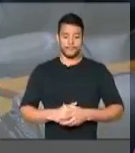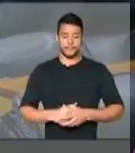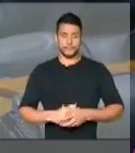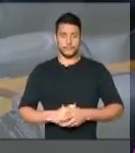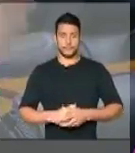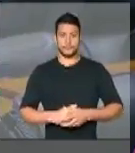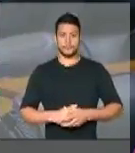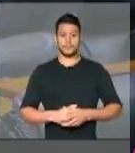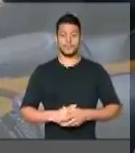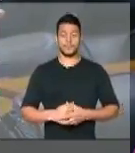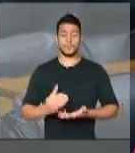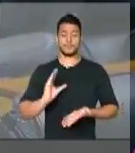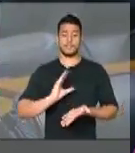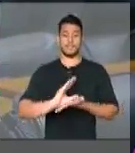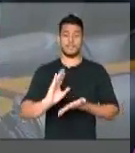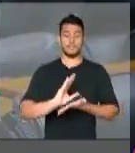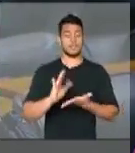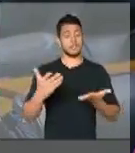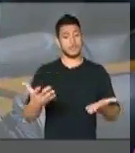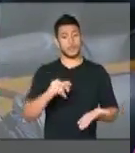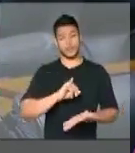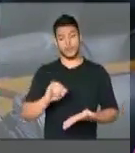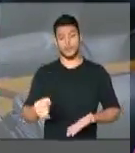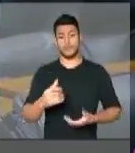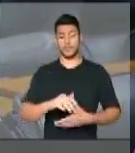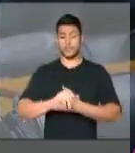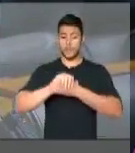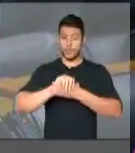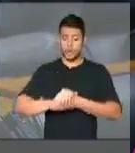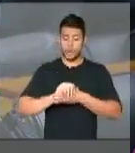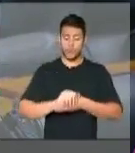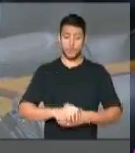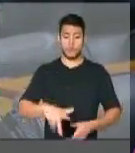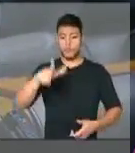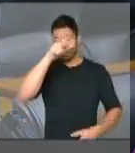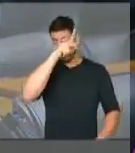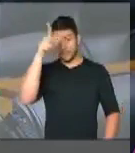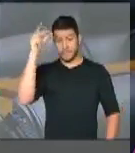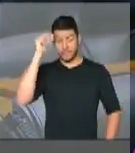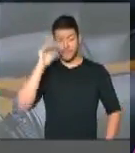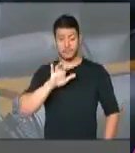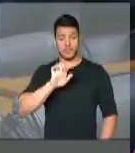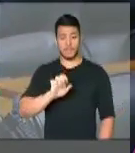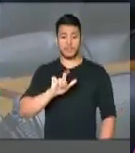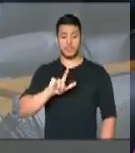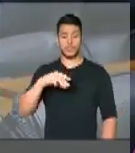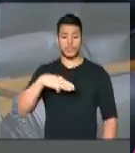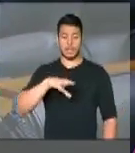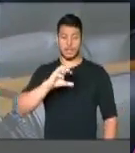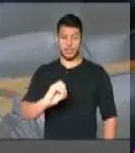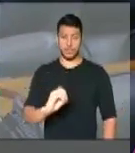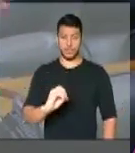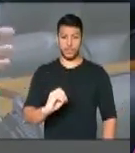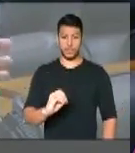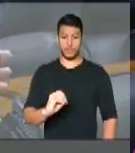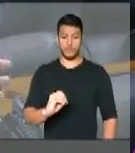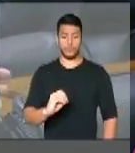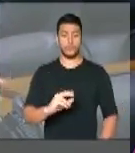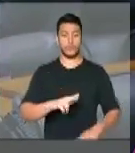de investimento. Portanto, senhor presidente, queria saudar o prefeito Elmo, grande prefeito daquele município, que também está